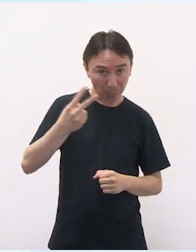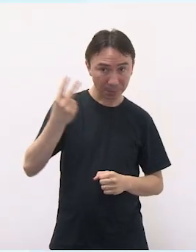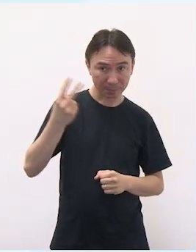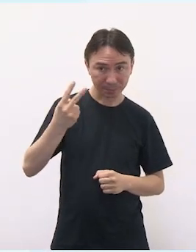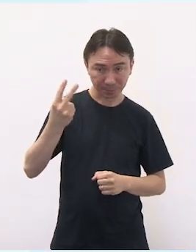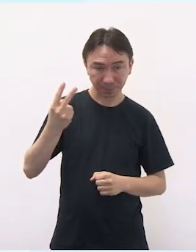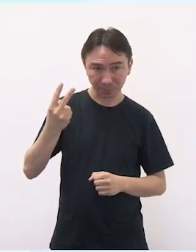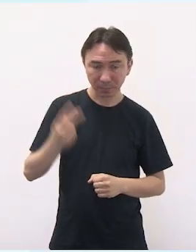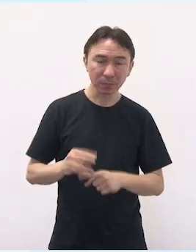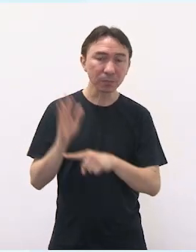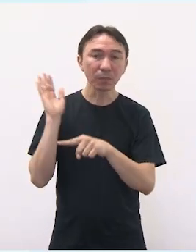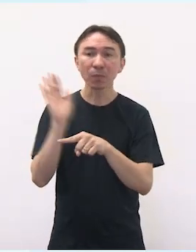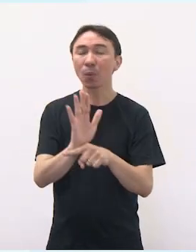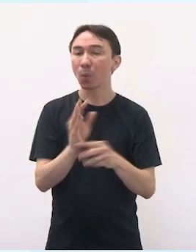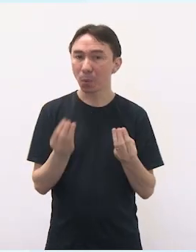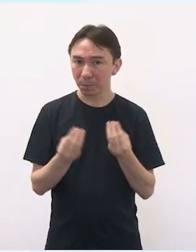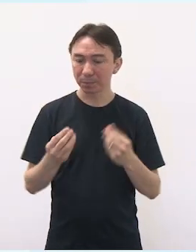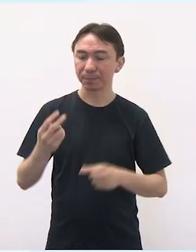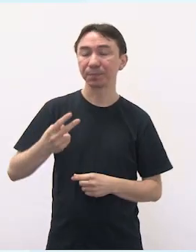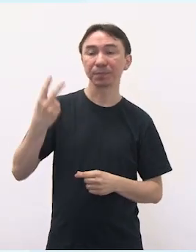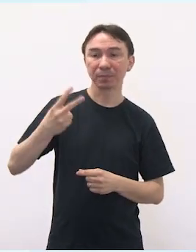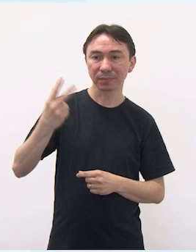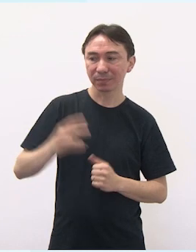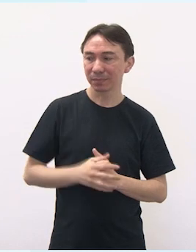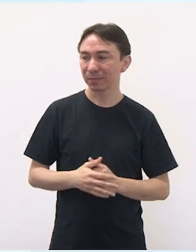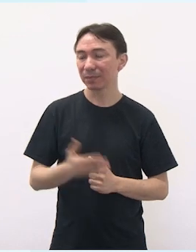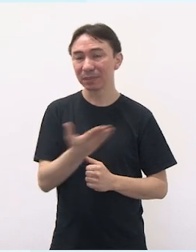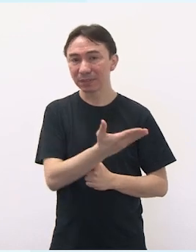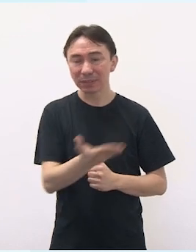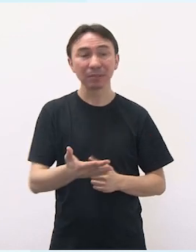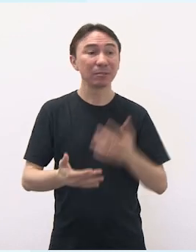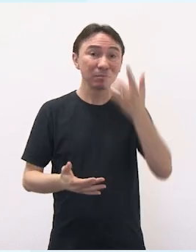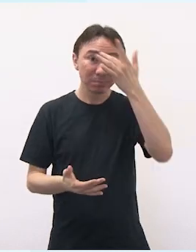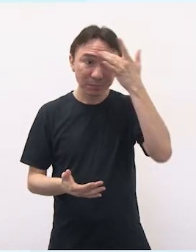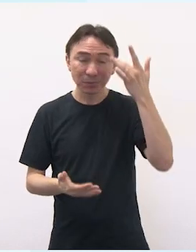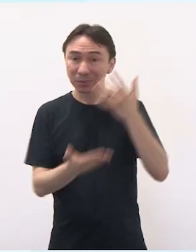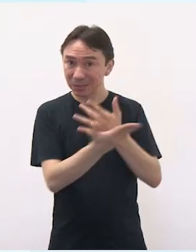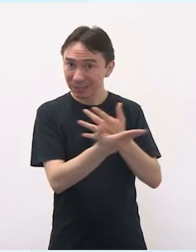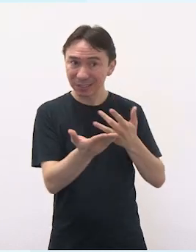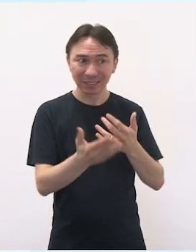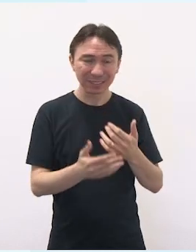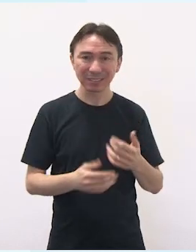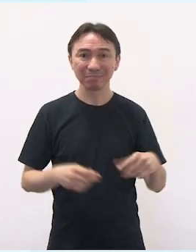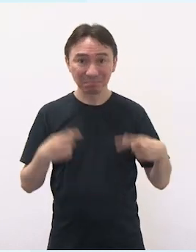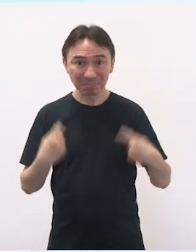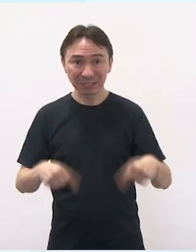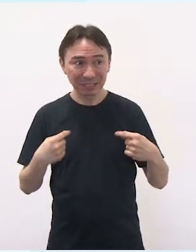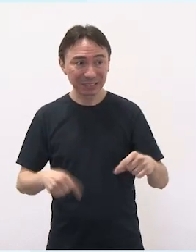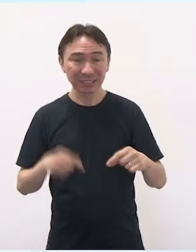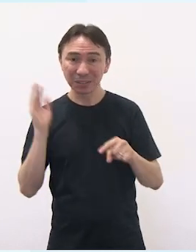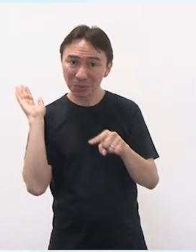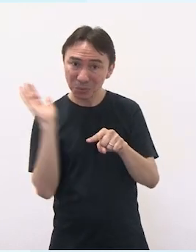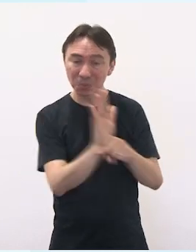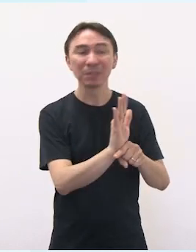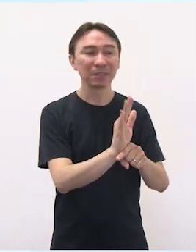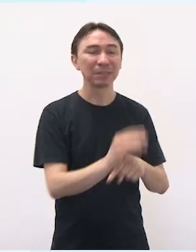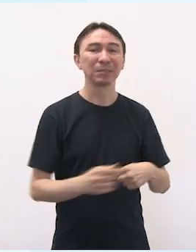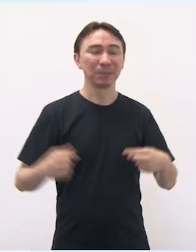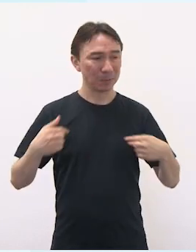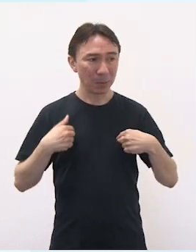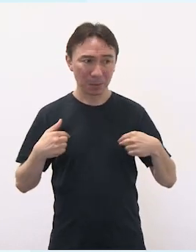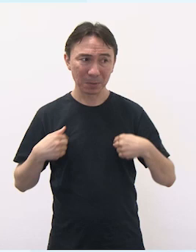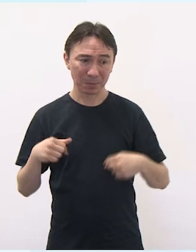2. Oferecer ajuda cria oportunidades para mostrarmos nosso valor e faz com que o outro saiba que